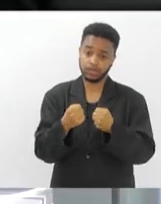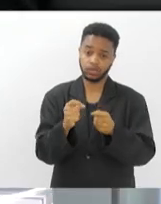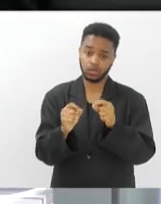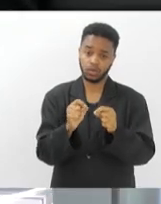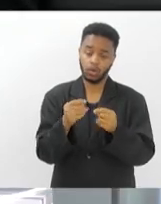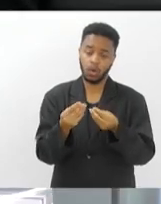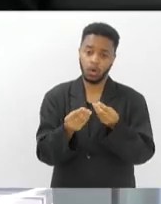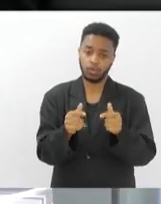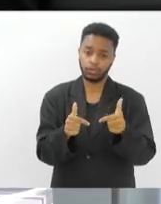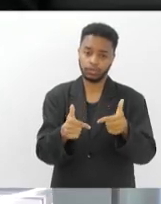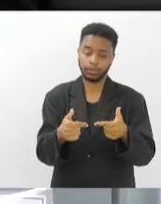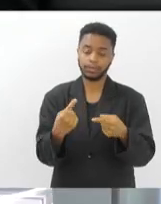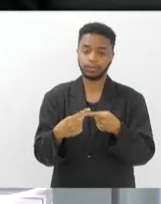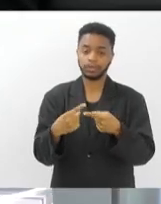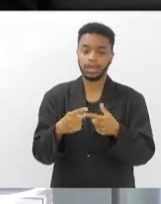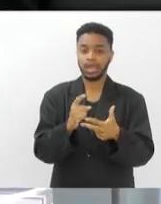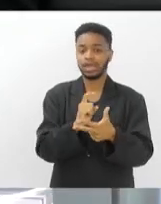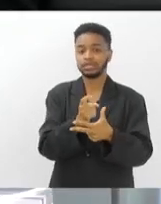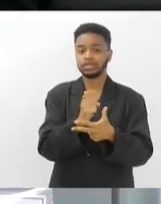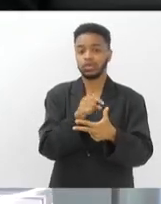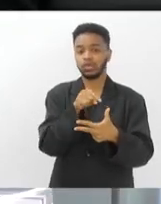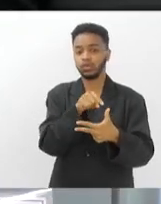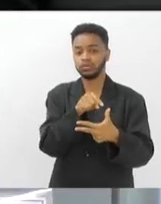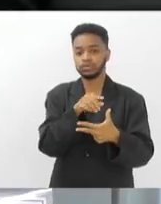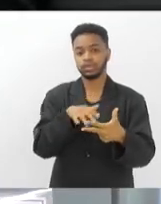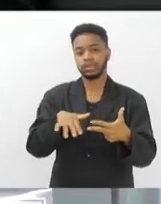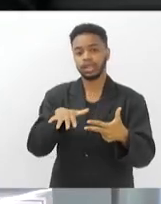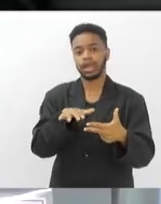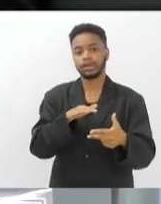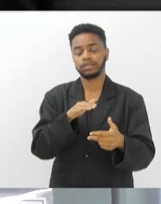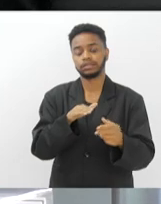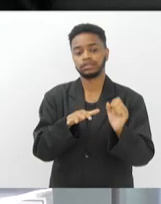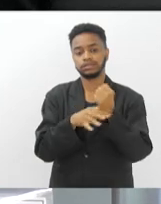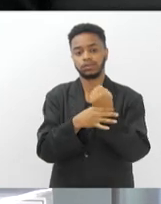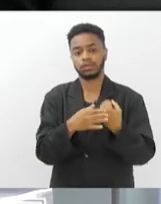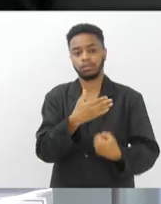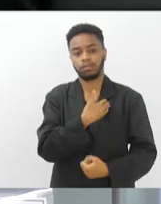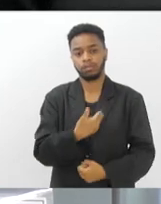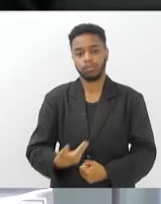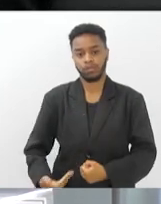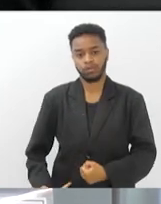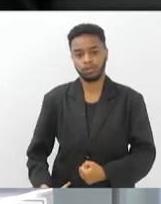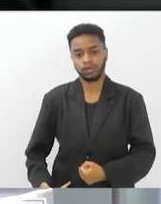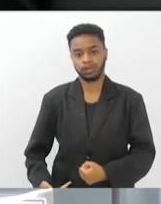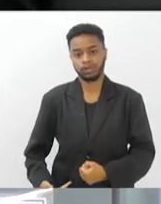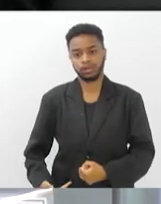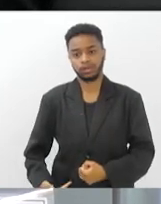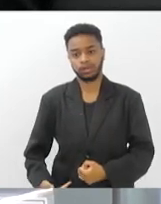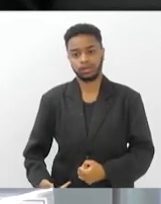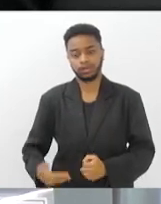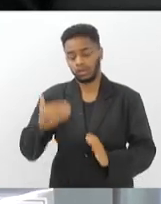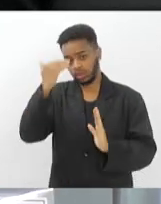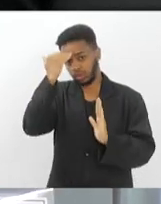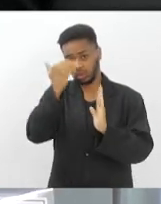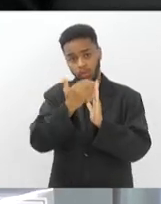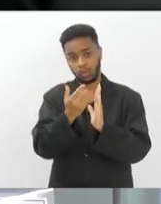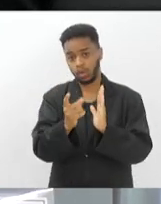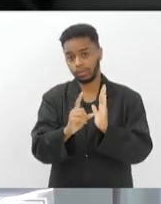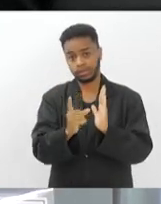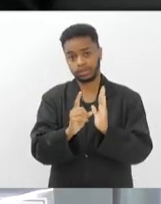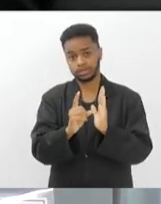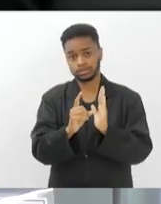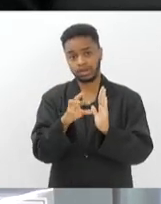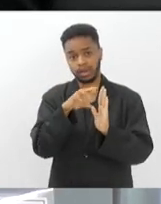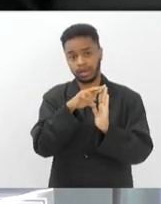iniciativa. É que o Poder Executivo, na área da segurança pública, ela descumpriu todo o